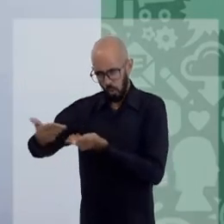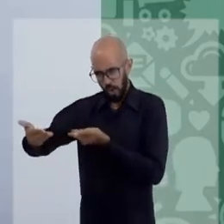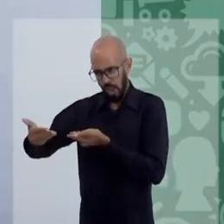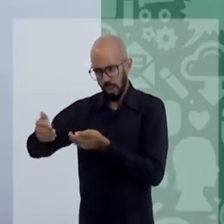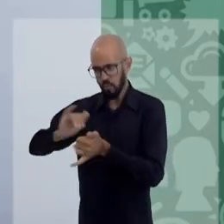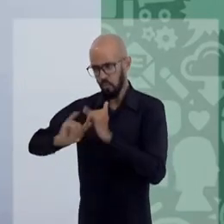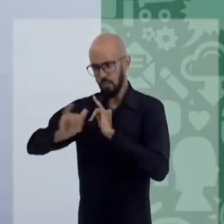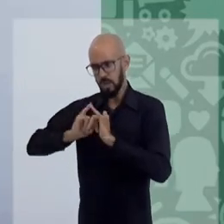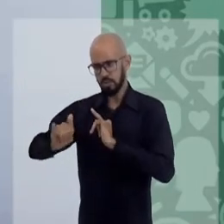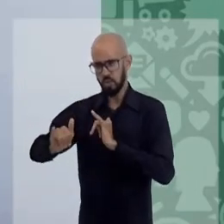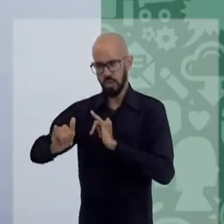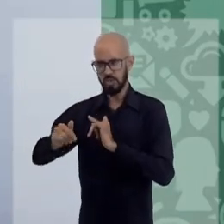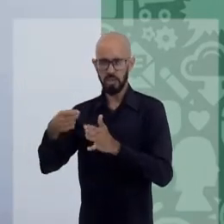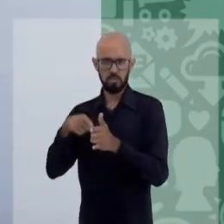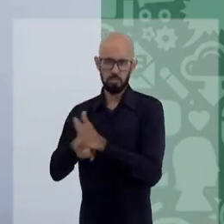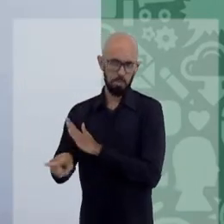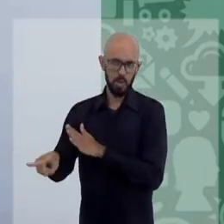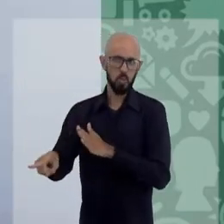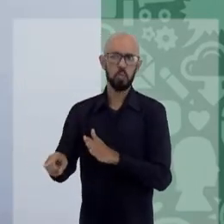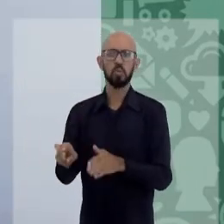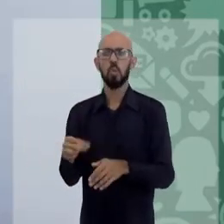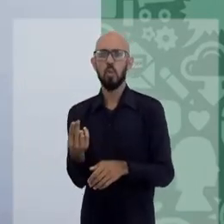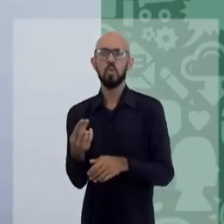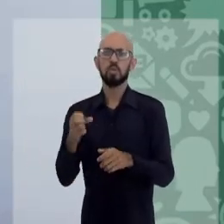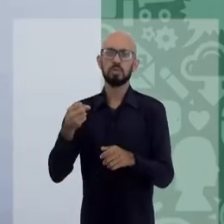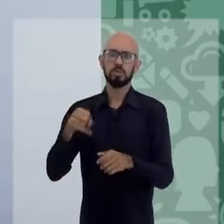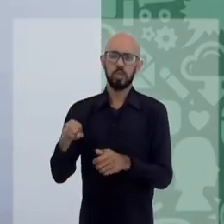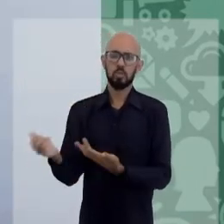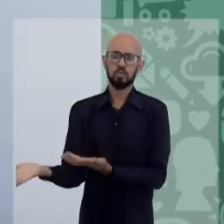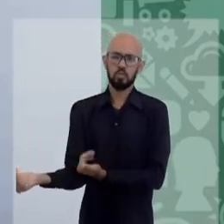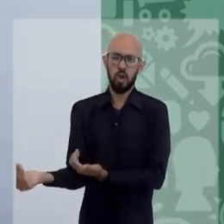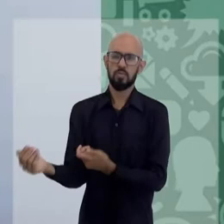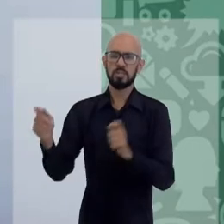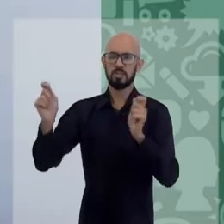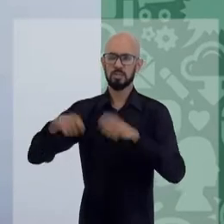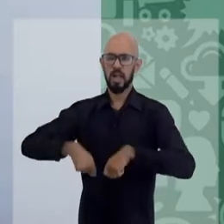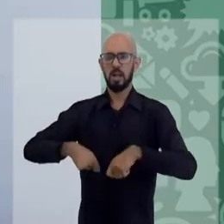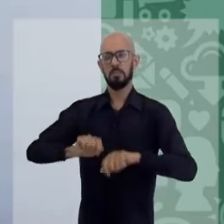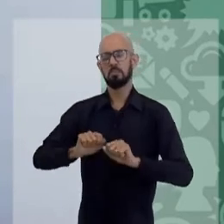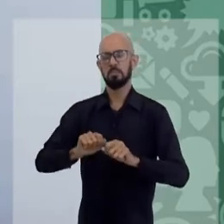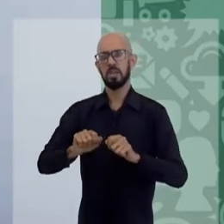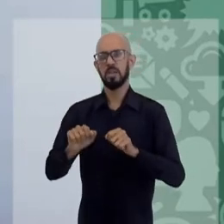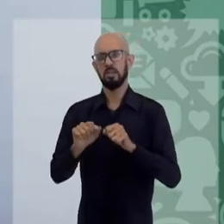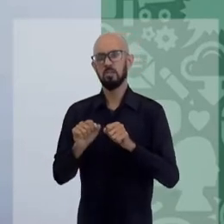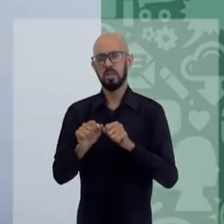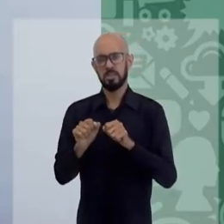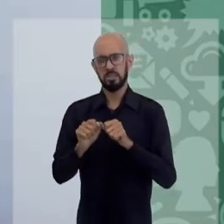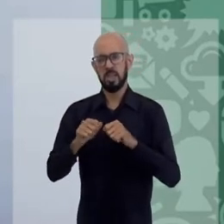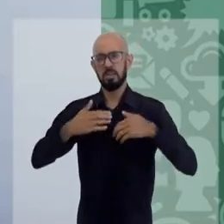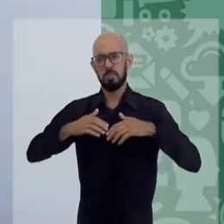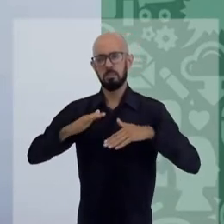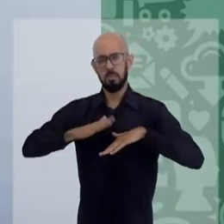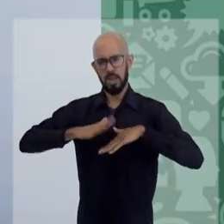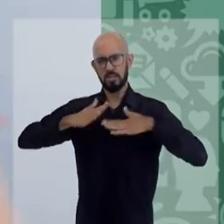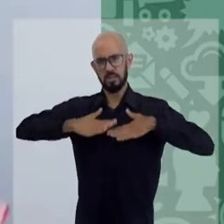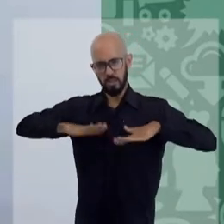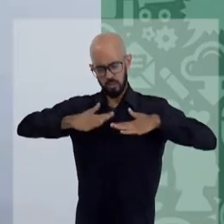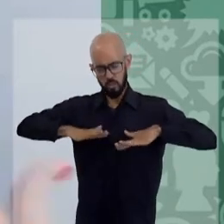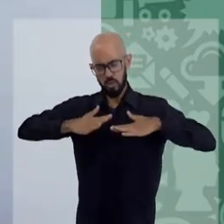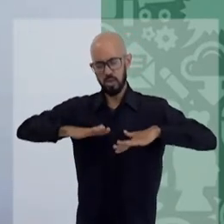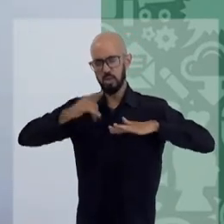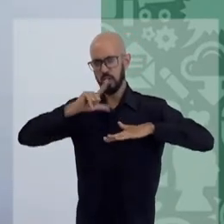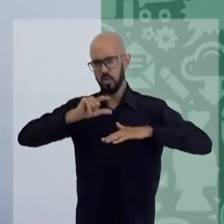sejam diferentes, né? Você consegue trocar eles, né, os jovens conseguem trocar de uma forma mais branda e aí